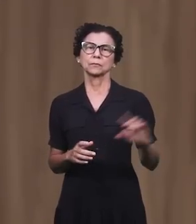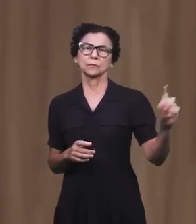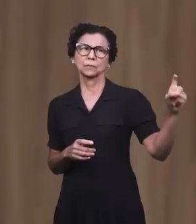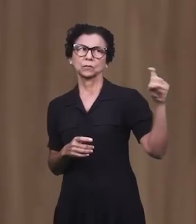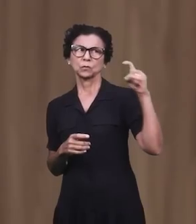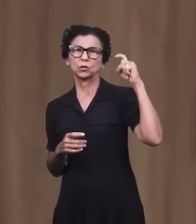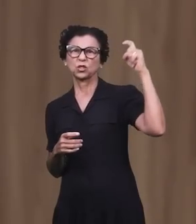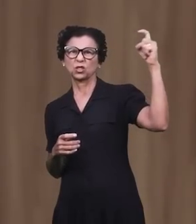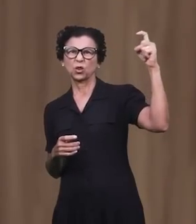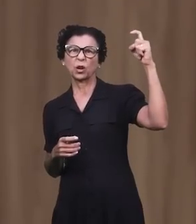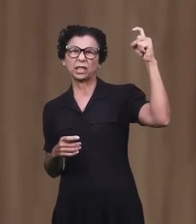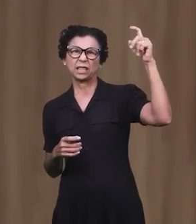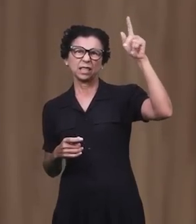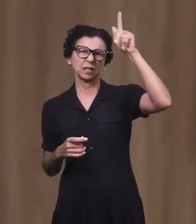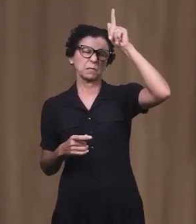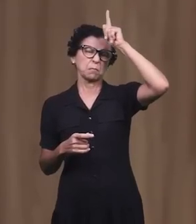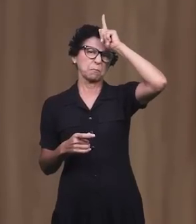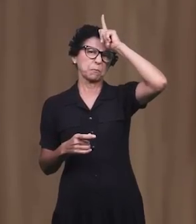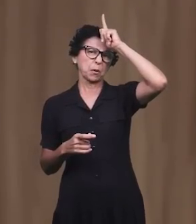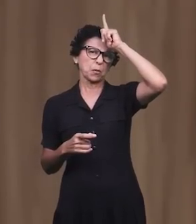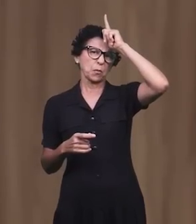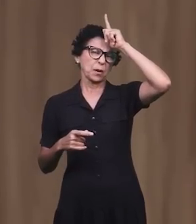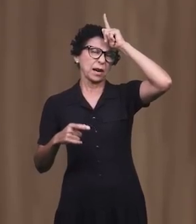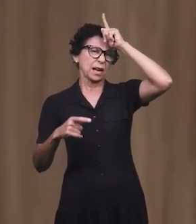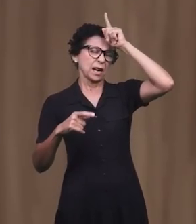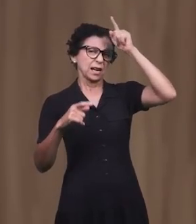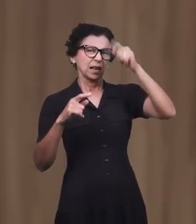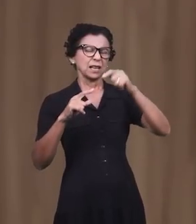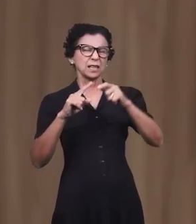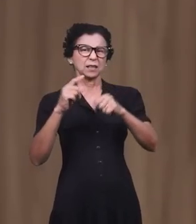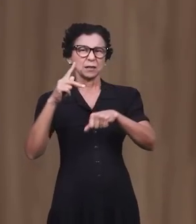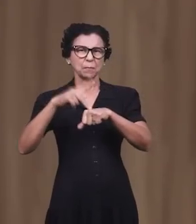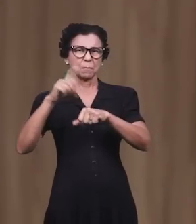ali, a palavra fala que ele já havia